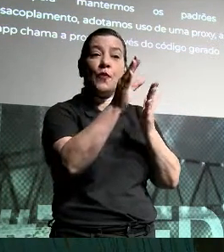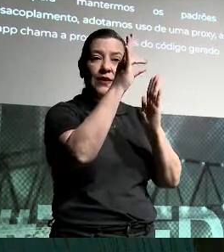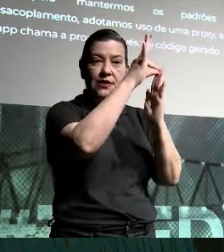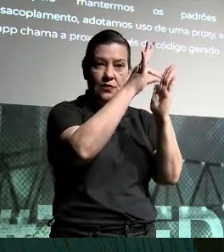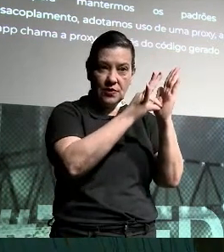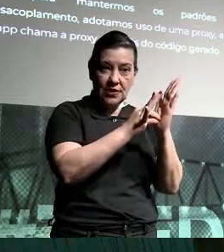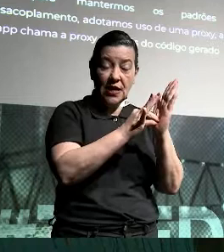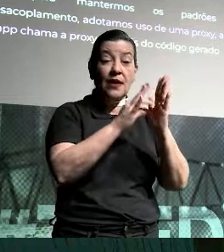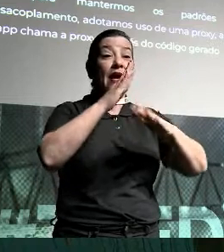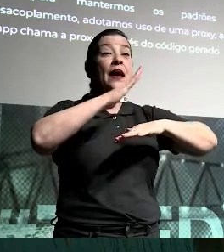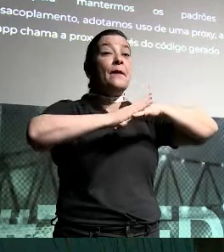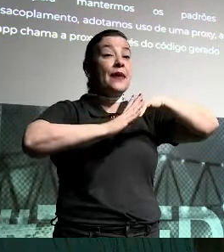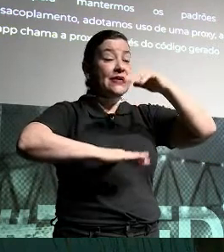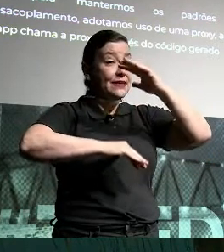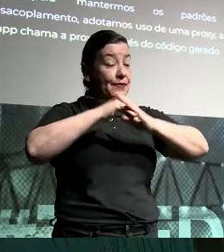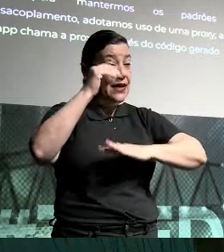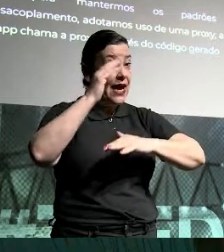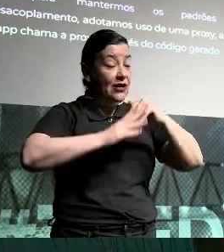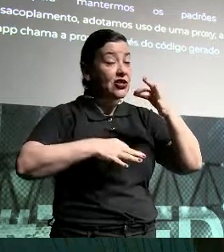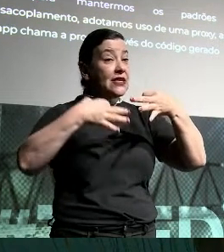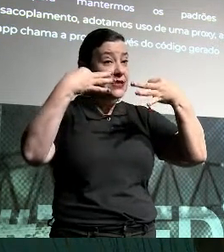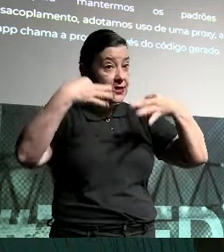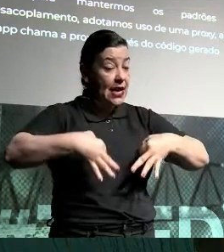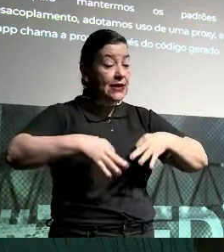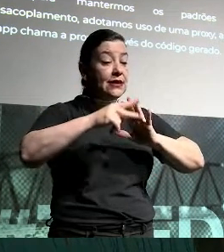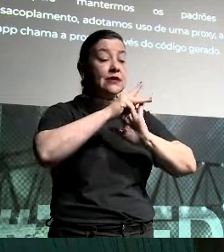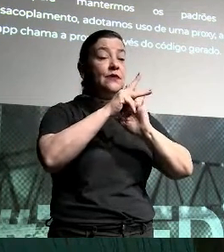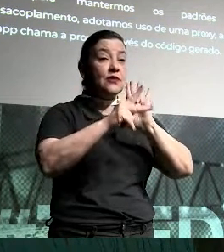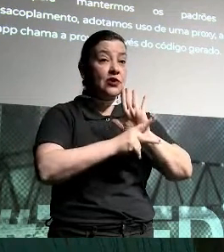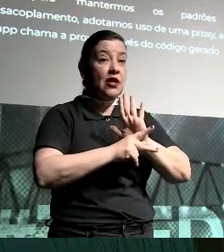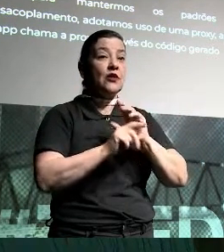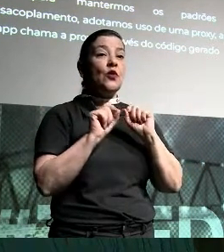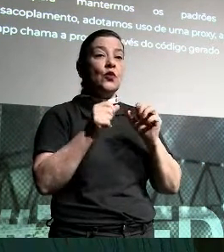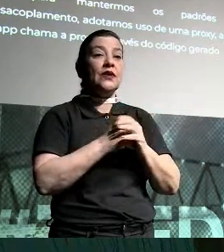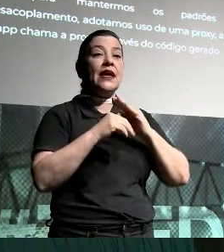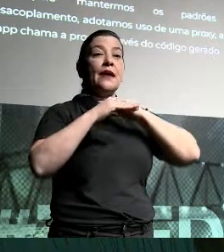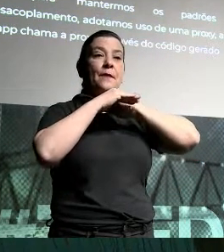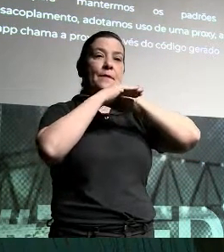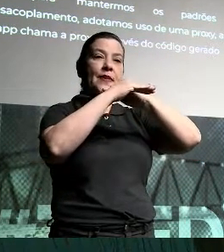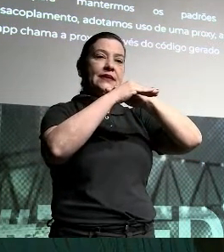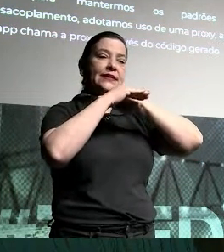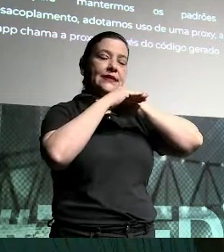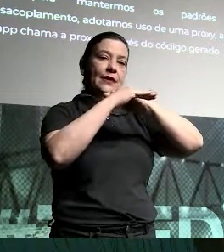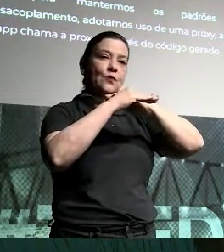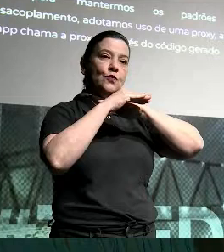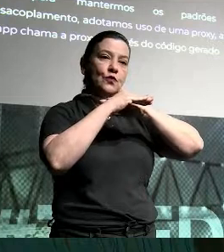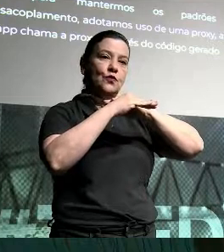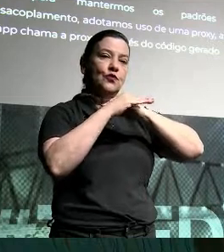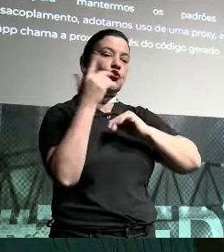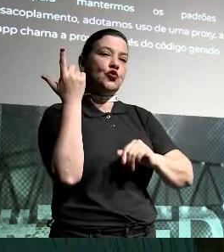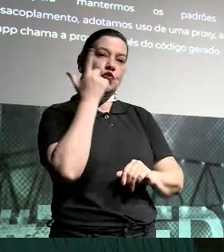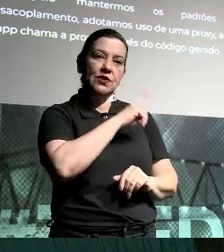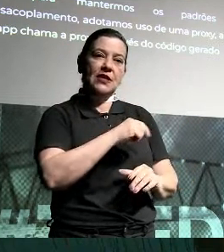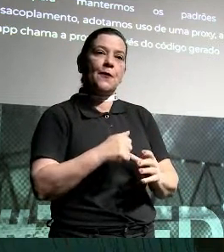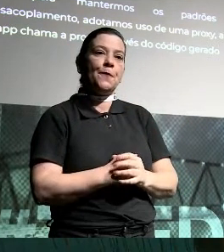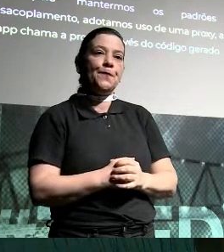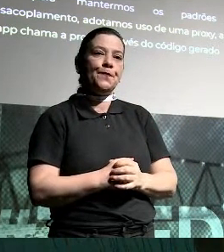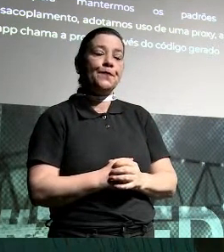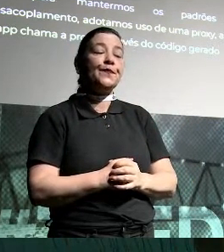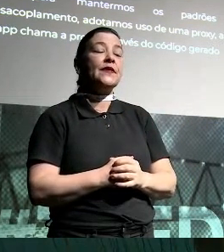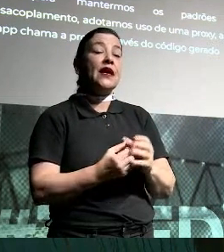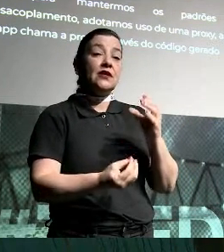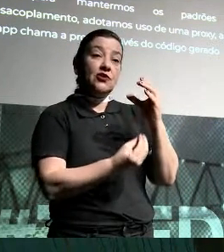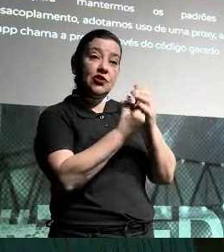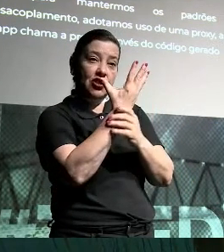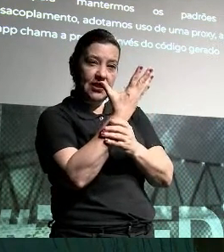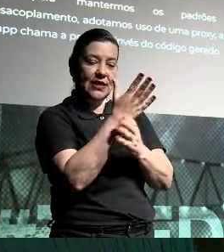as boas práticas de projeto, o que a gente fez? A gente adotou esse padrão de proxy. Né? Então, basicamente, a gente cria